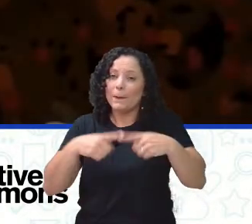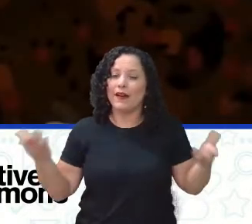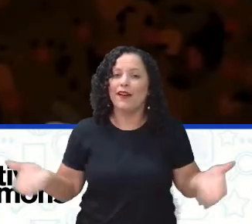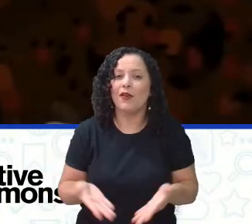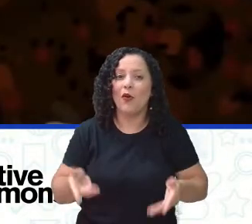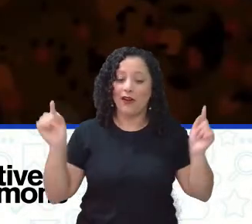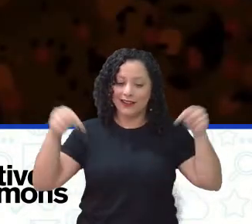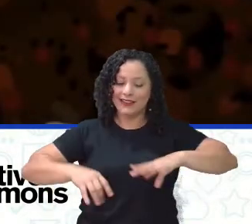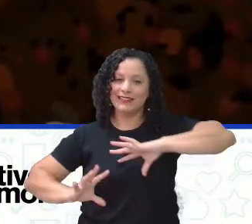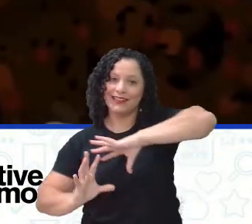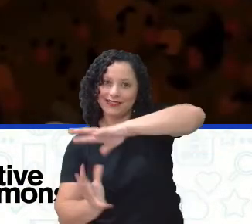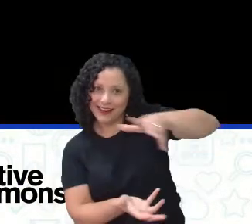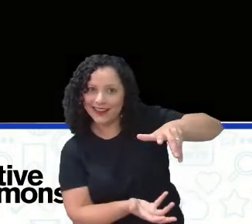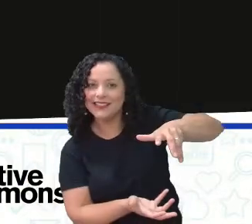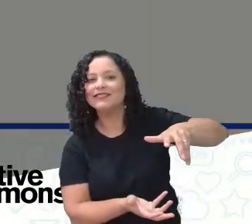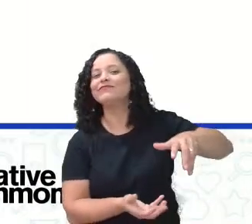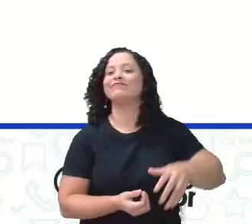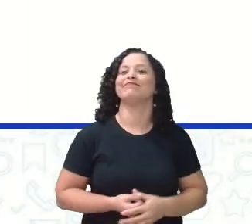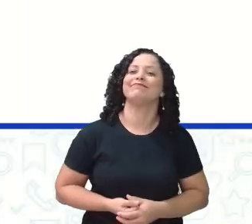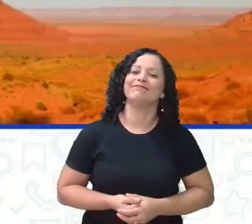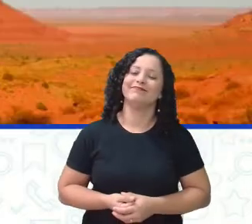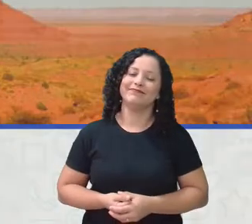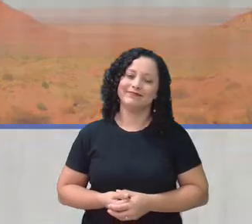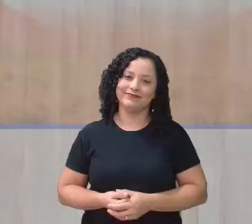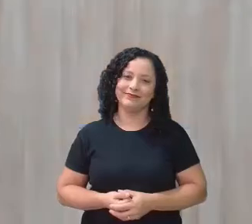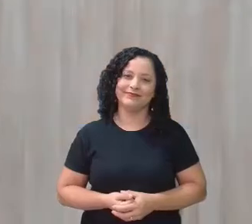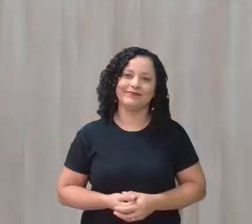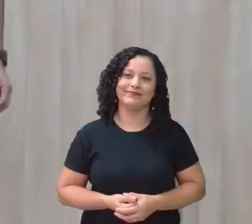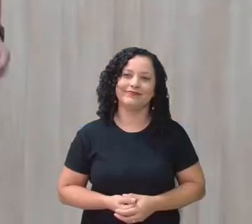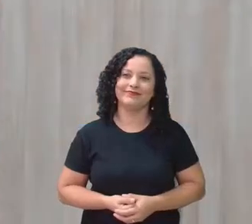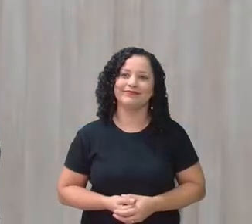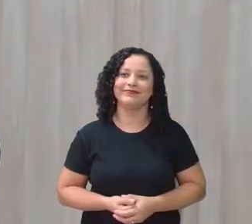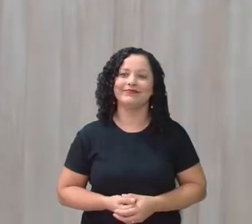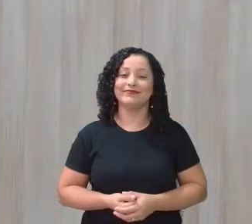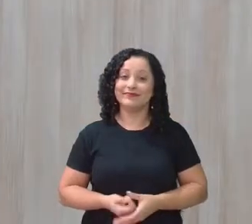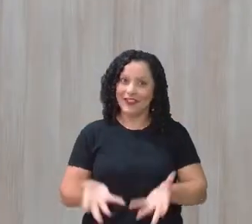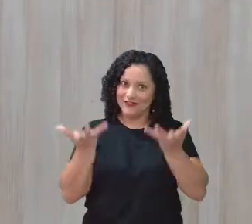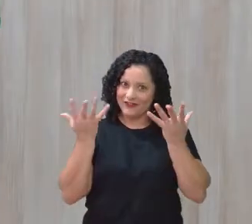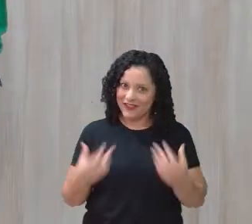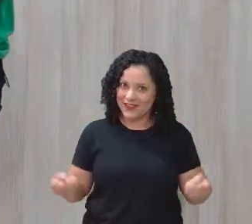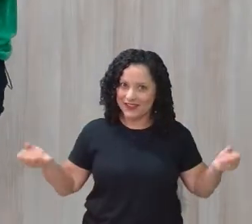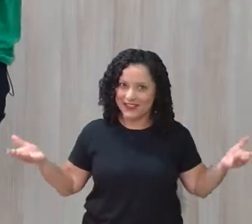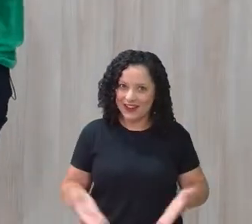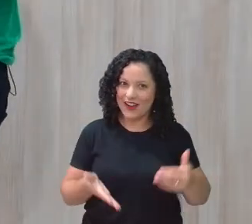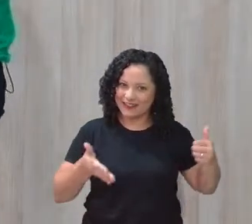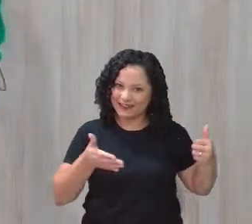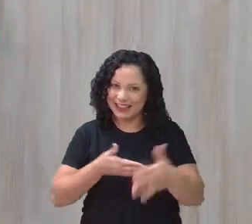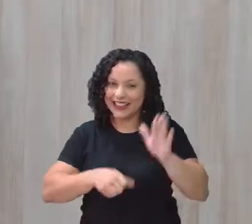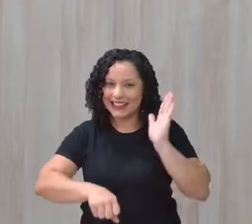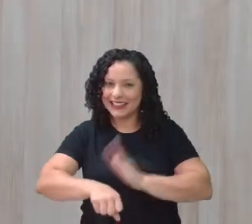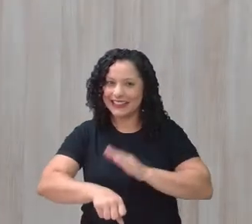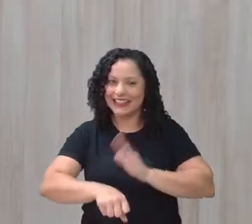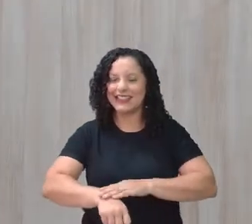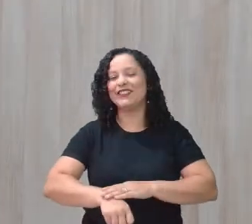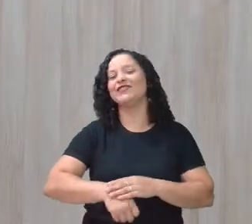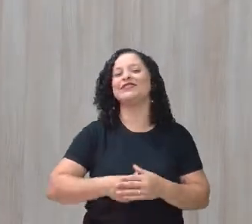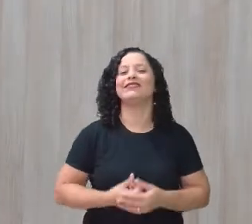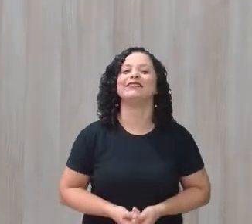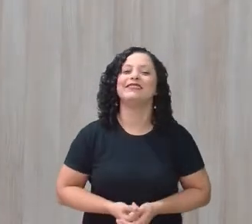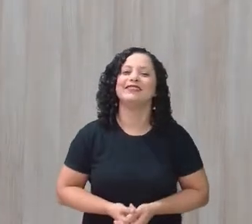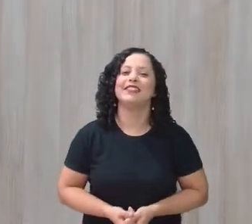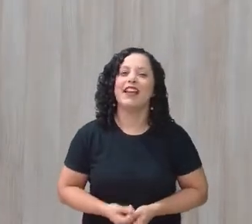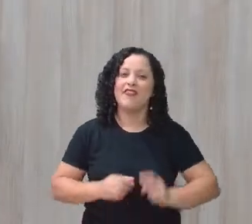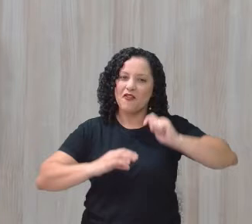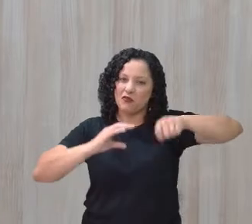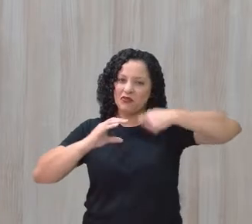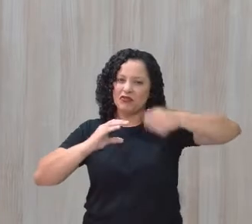na Terra. Só Bom, vamos embora aí. Dá tempo da gente ver tudo aqui, tá? Então, que